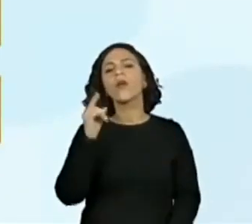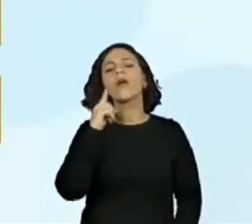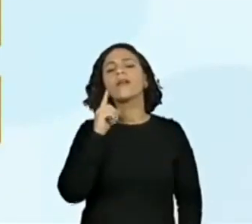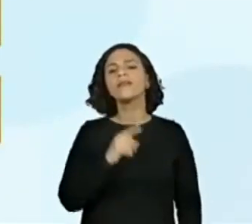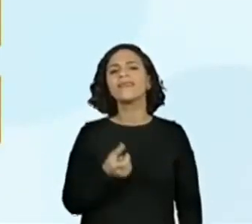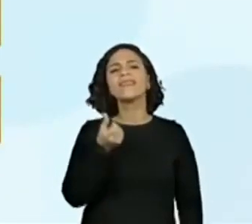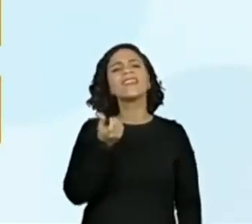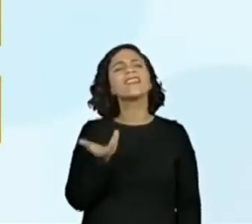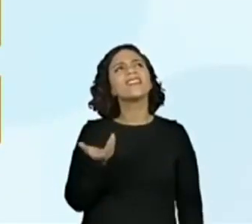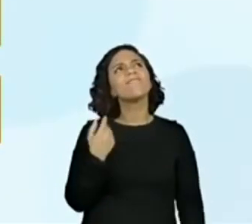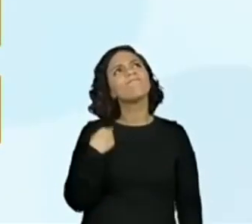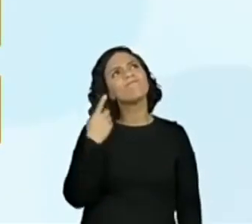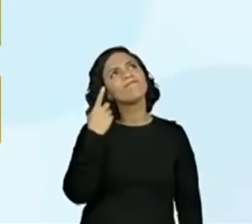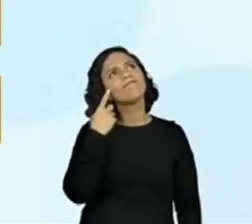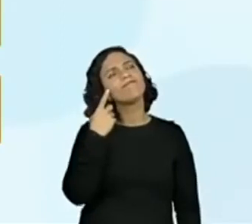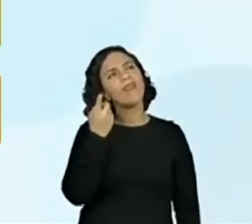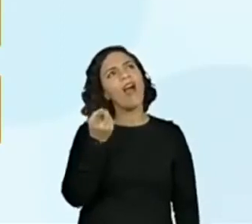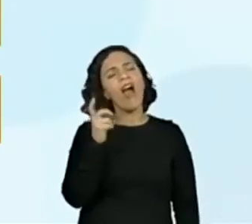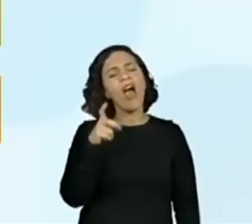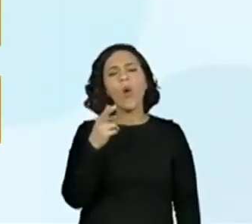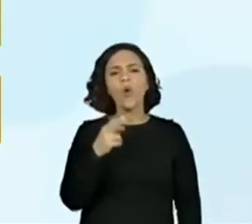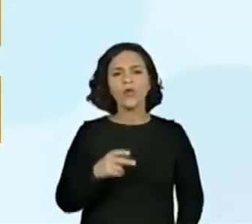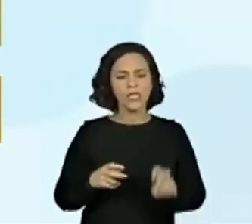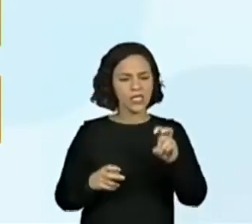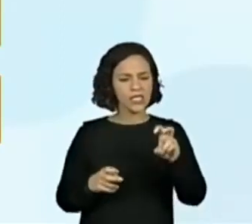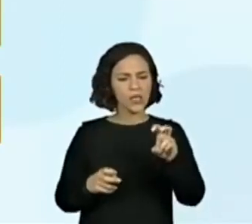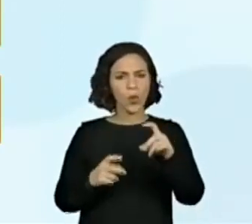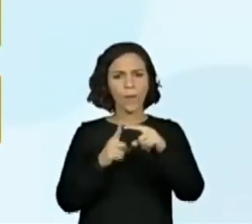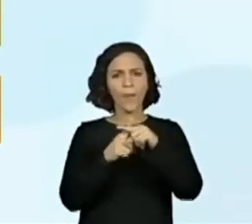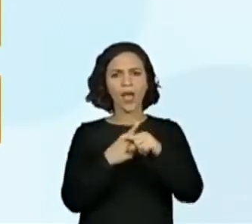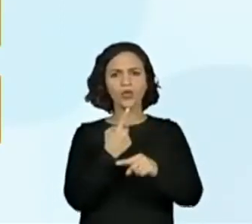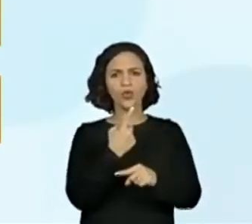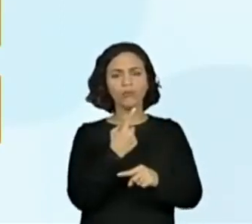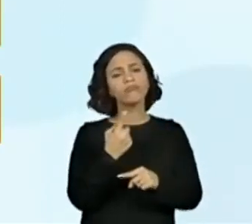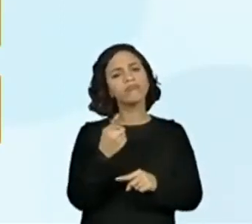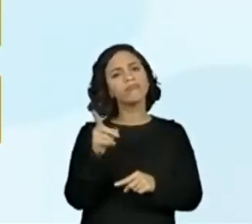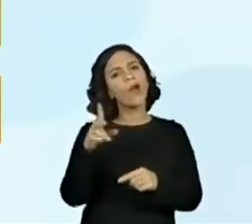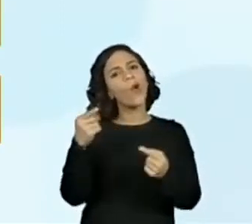1? Então, se esse 6 é o mesmo que 5 mais 1,